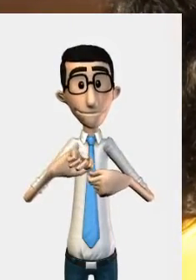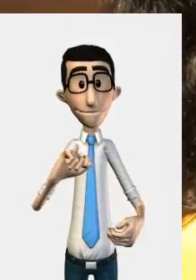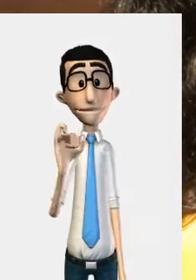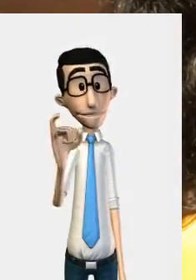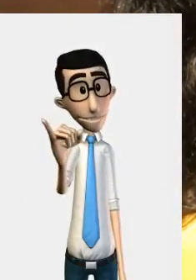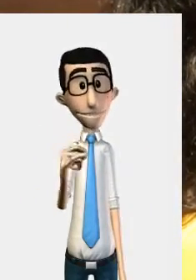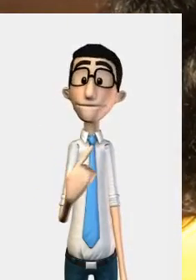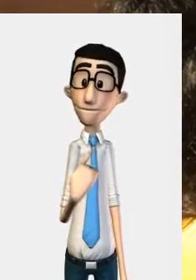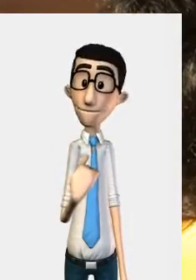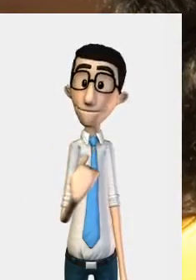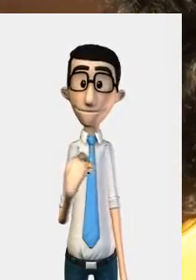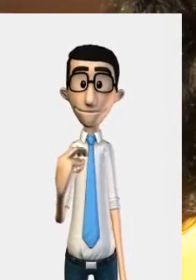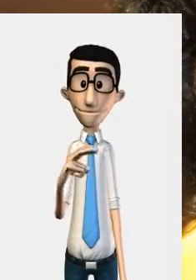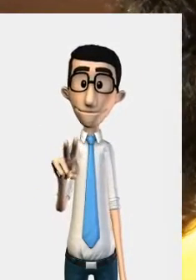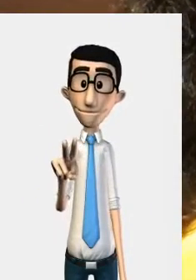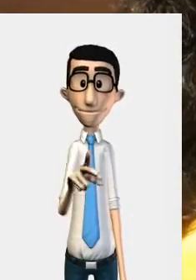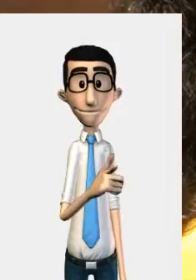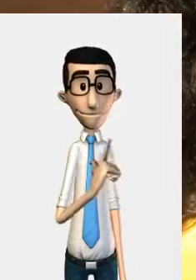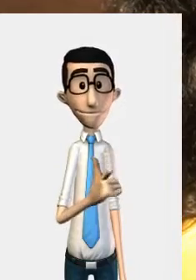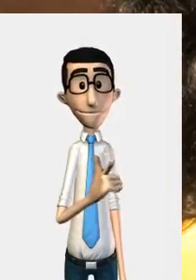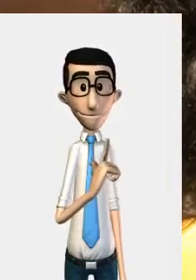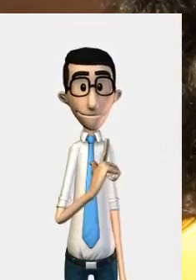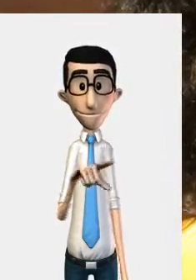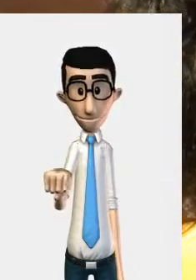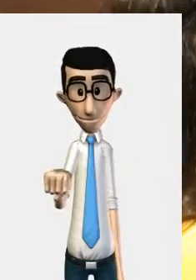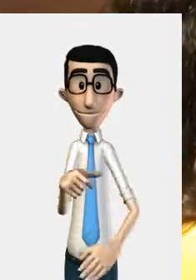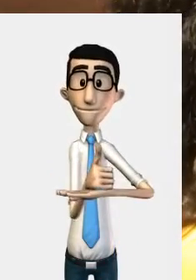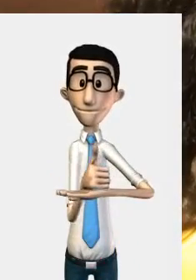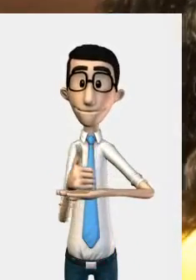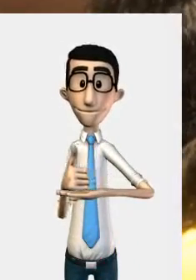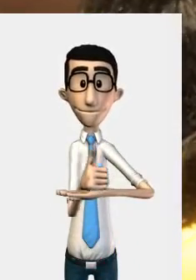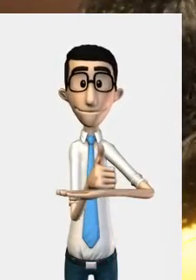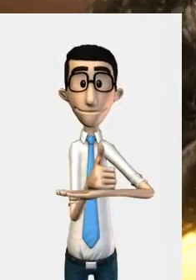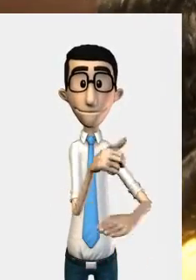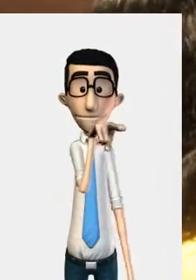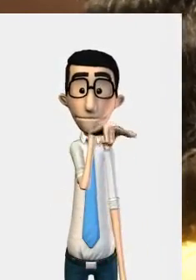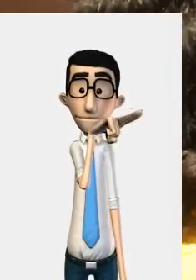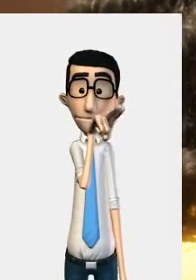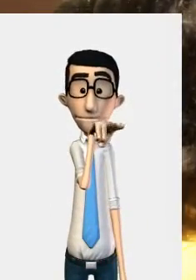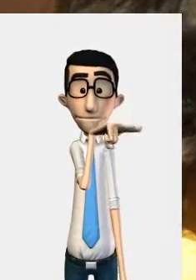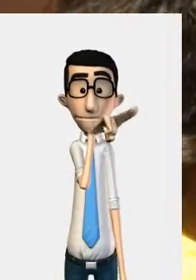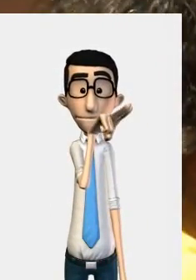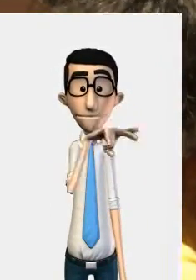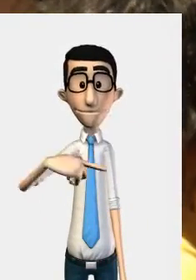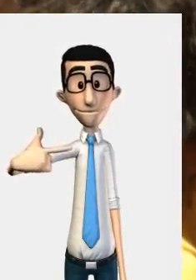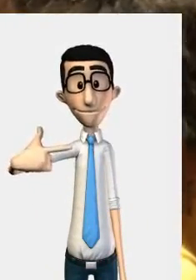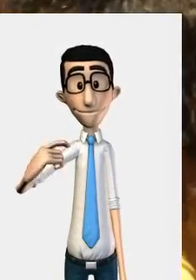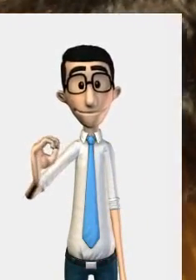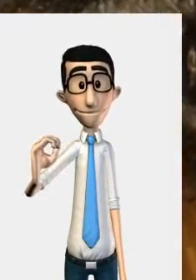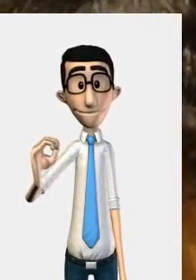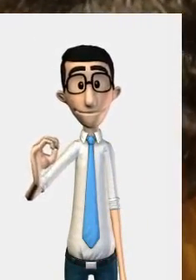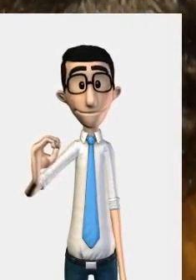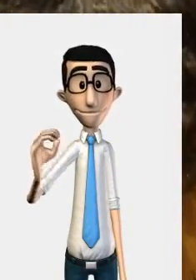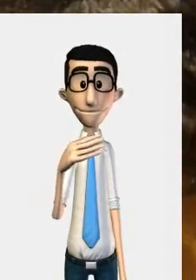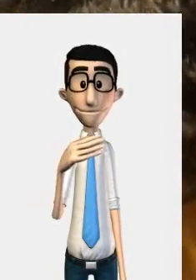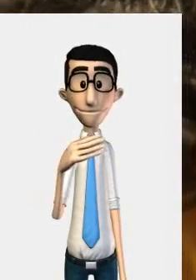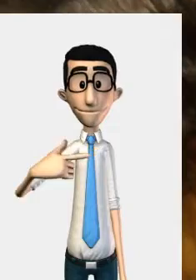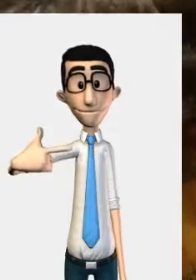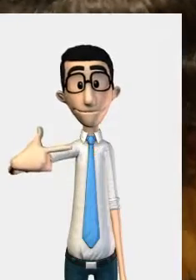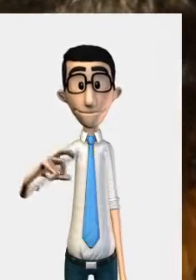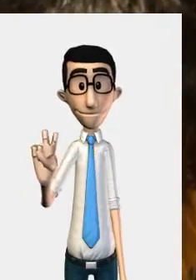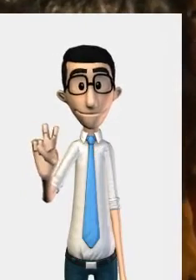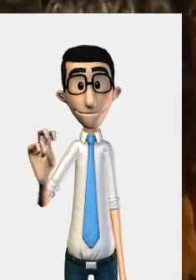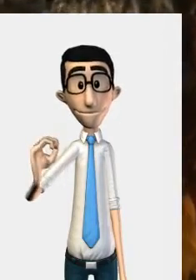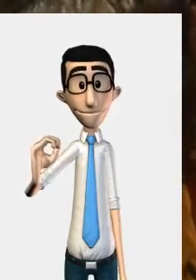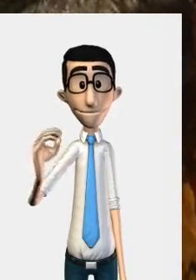de comprar maquiagem, por exemplo, eu trago livro. Então assim, eu sempre trago, vou até aqui em algum lugar,